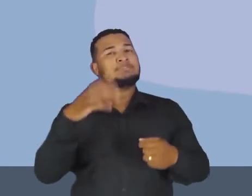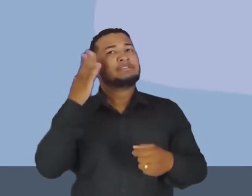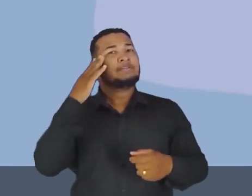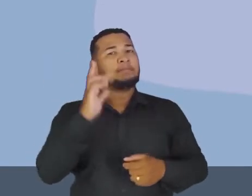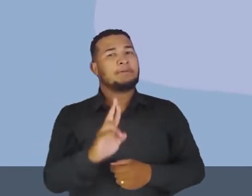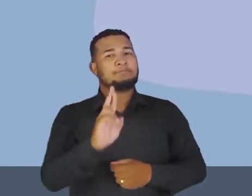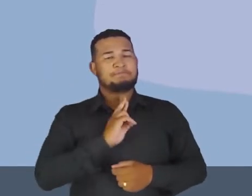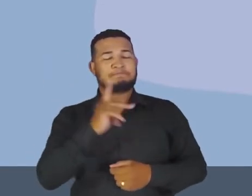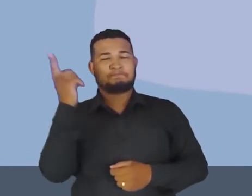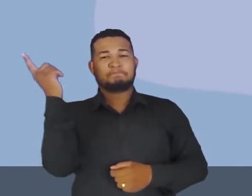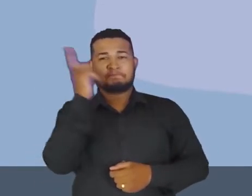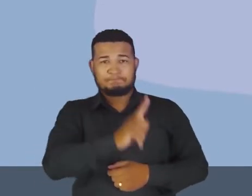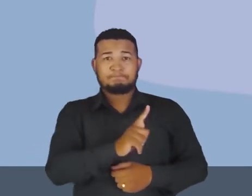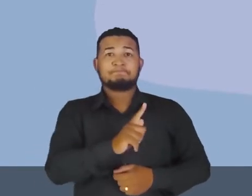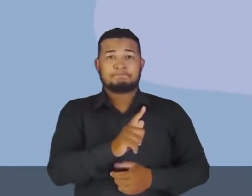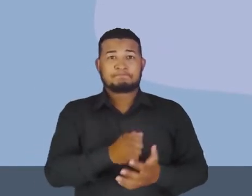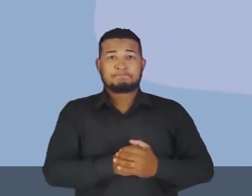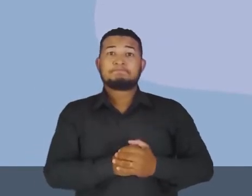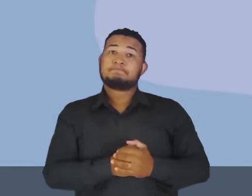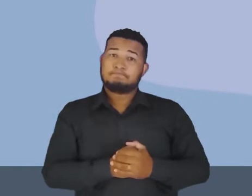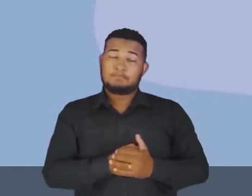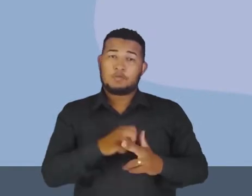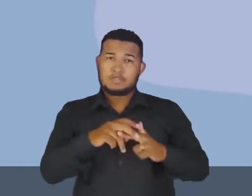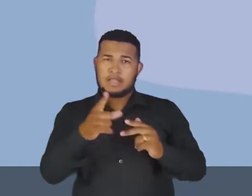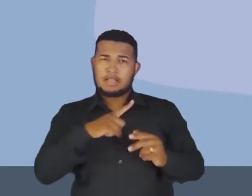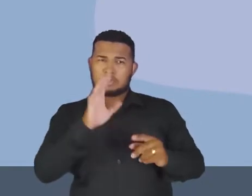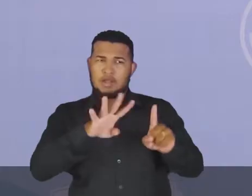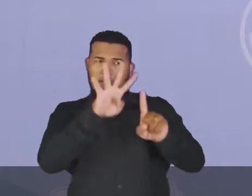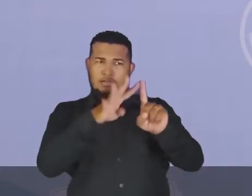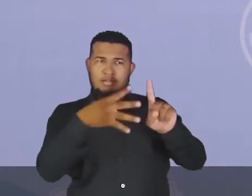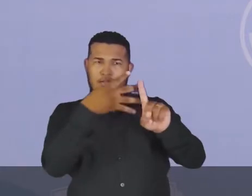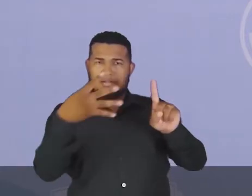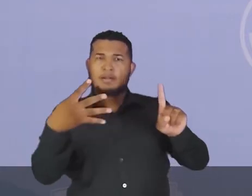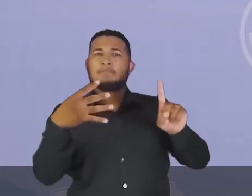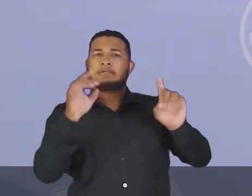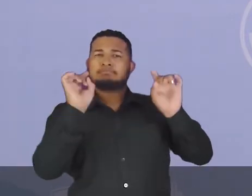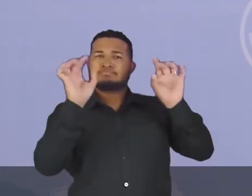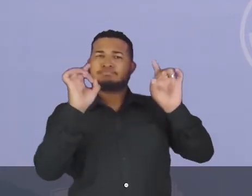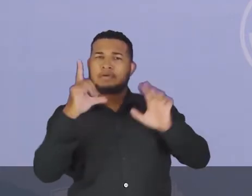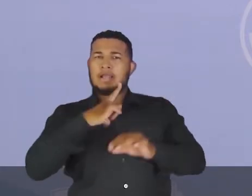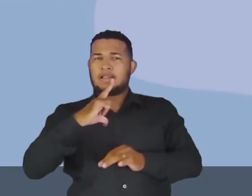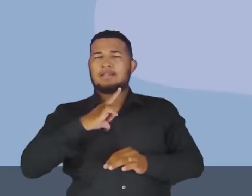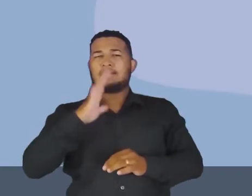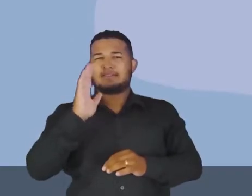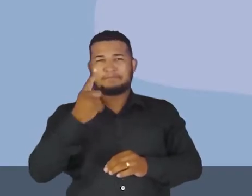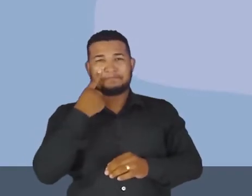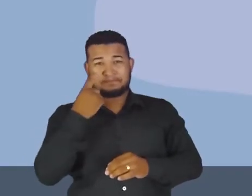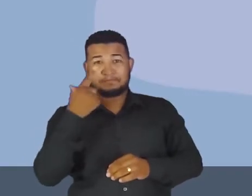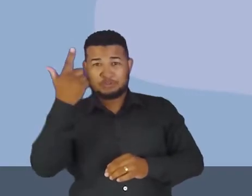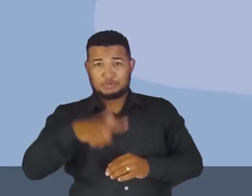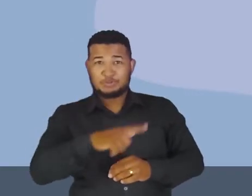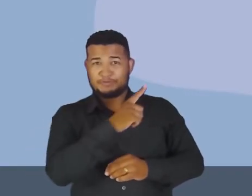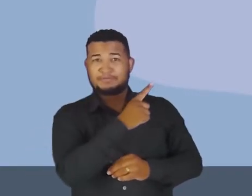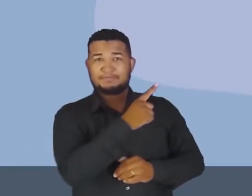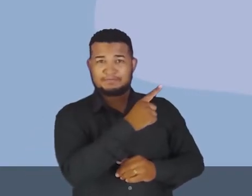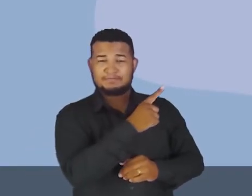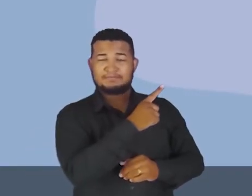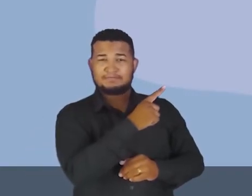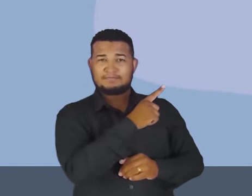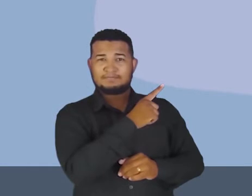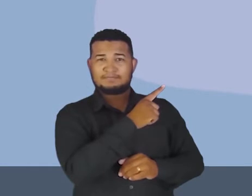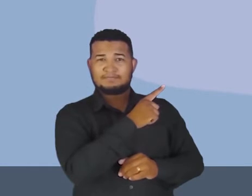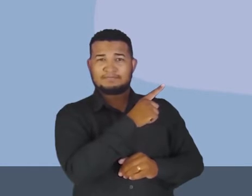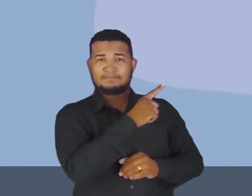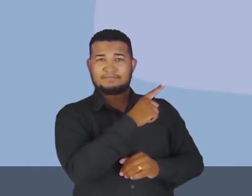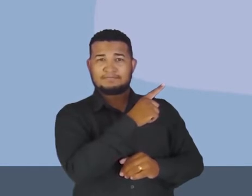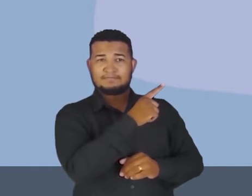número do índice de massa corporal. Você aplica nessa tabelinha que você está vendo aqui agora, observa aí no slide, por favor, essa tabelinha